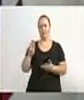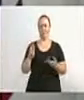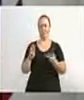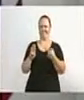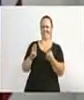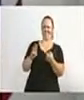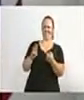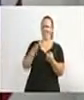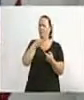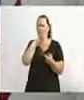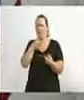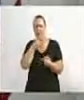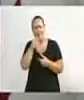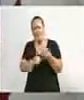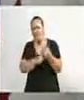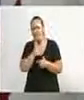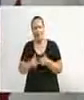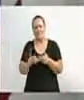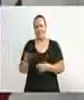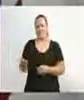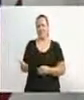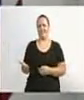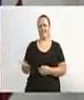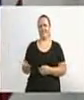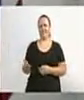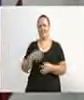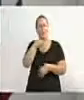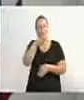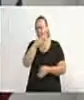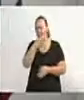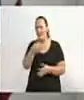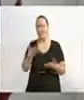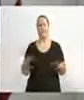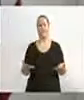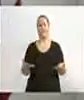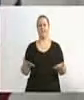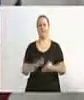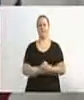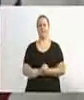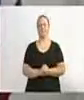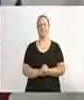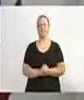detinham cargo no governo Dilma. Papel ridículo, que fique lá e que afunde junto. Seria isso, senhor presidente.